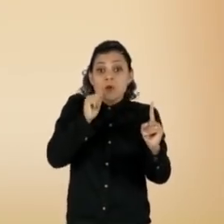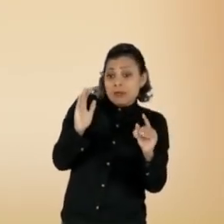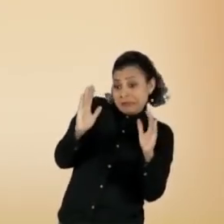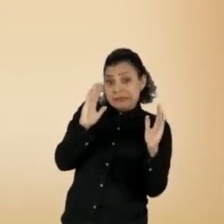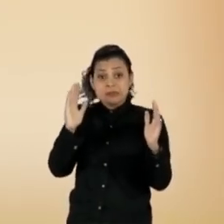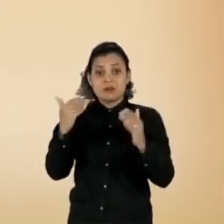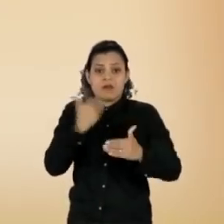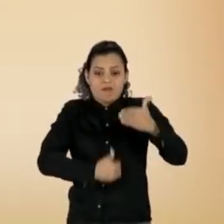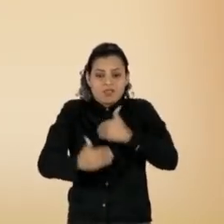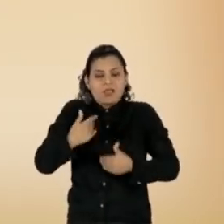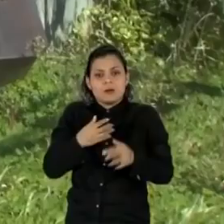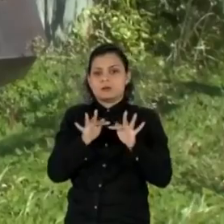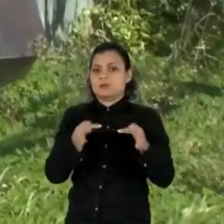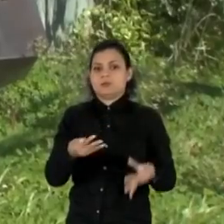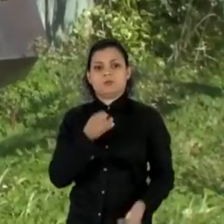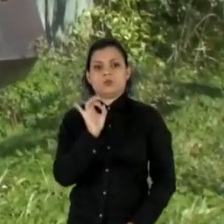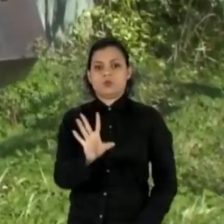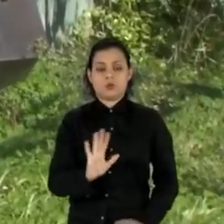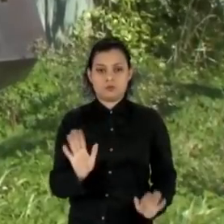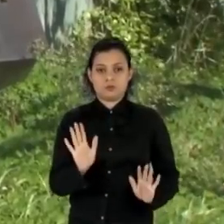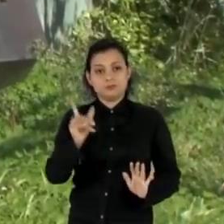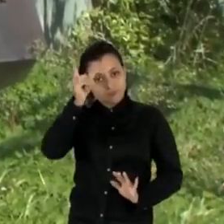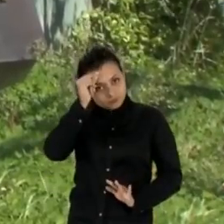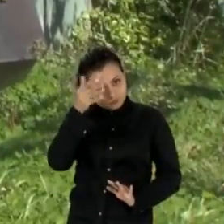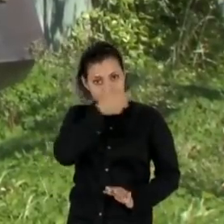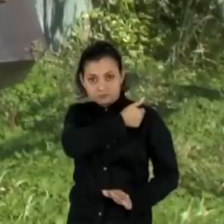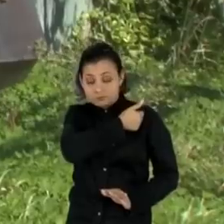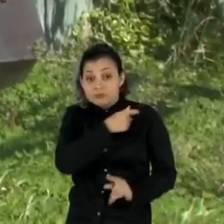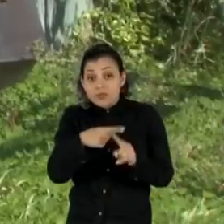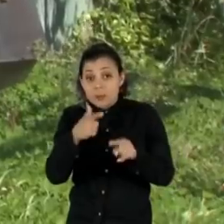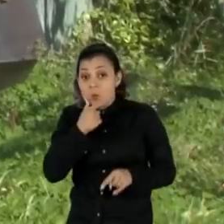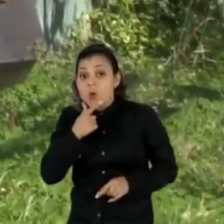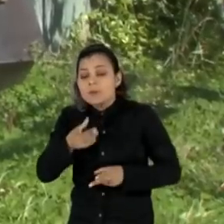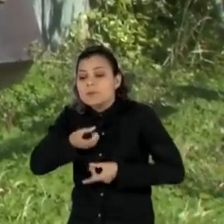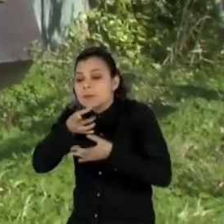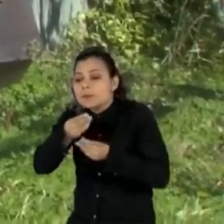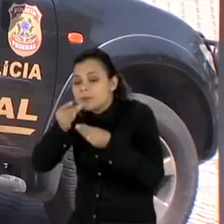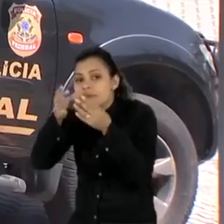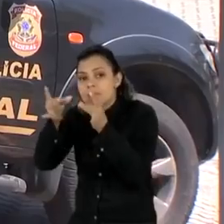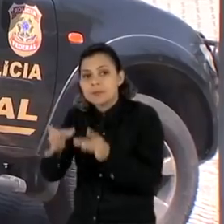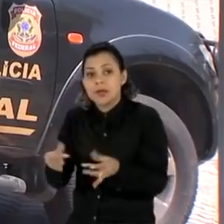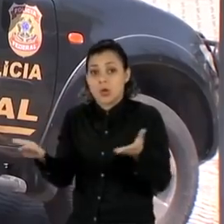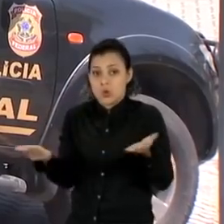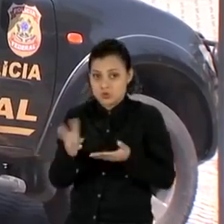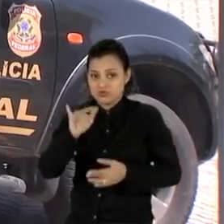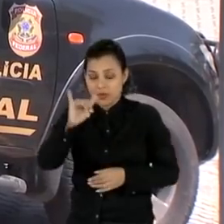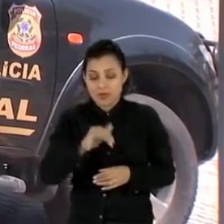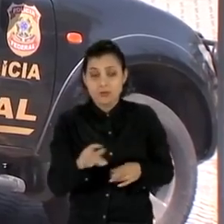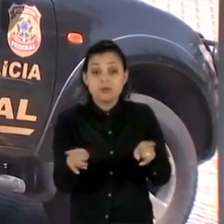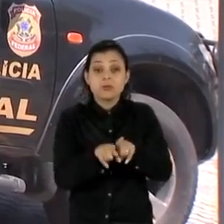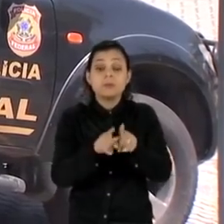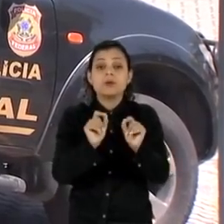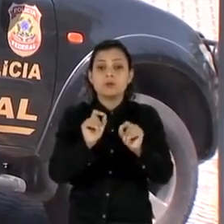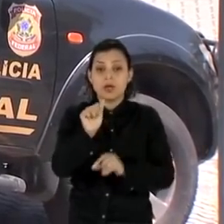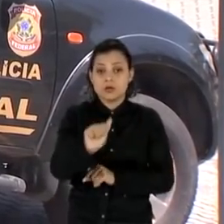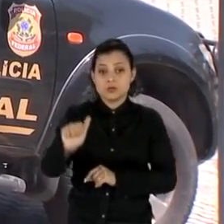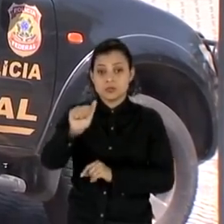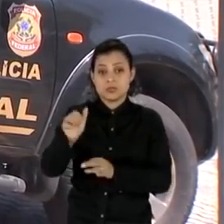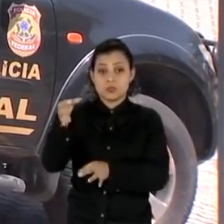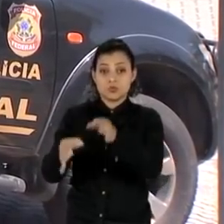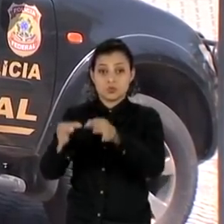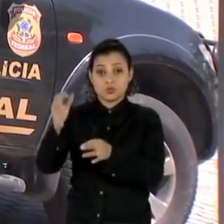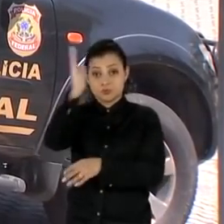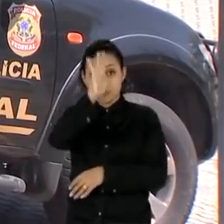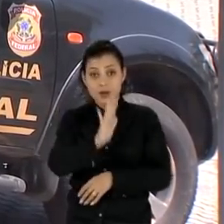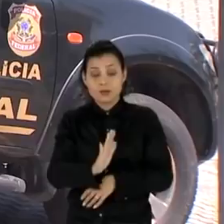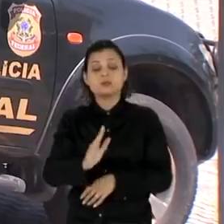desviar e sofreu apenas ferimentos leves eles devem prestar depoimento sobre o caso ainda hoje em nota conjunta da associação dos juízes